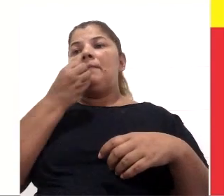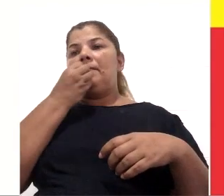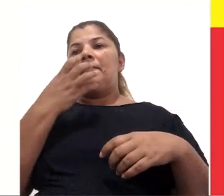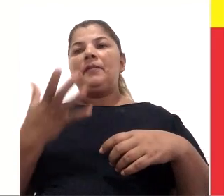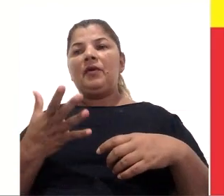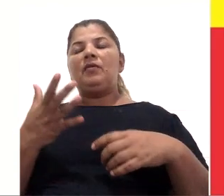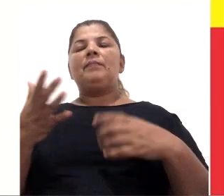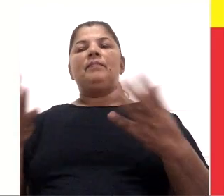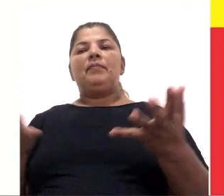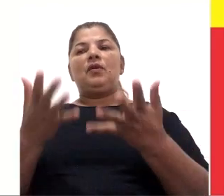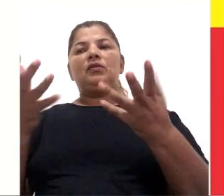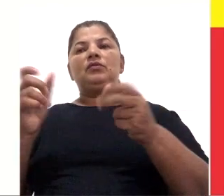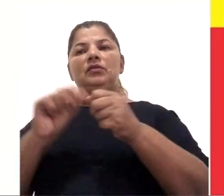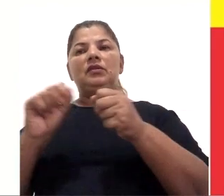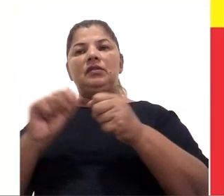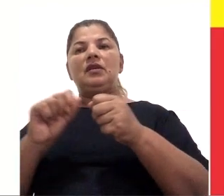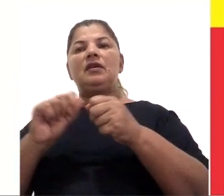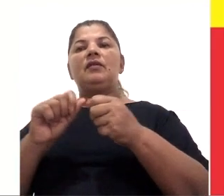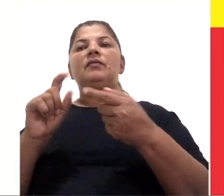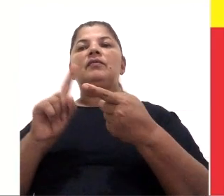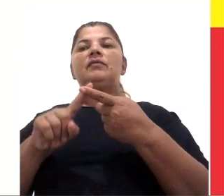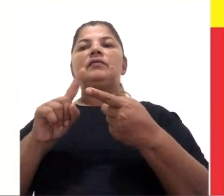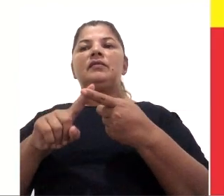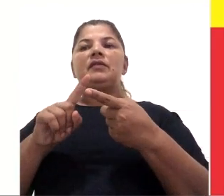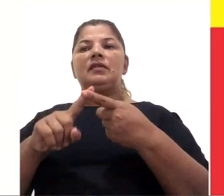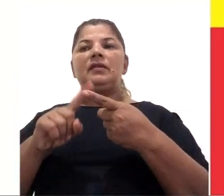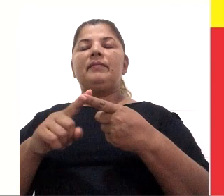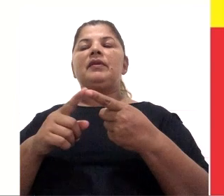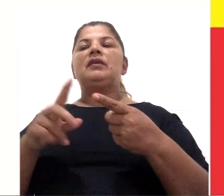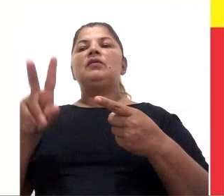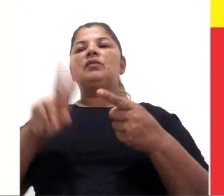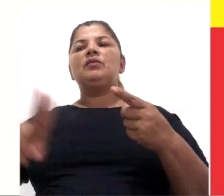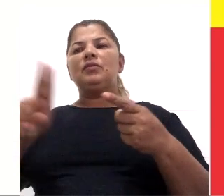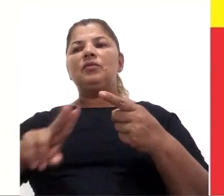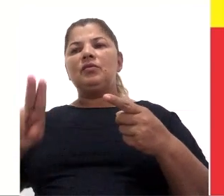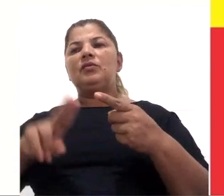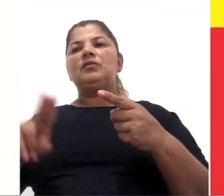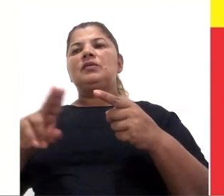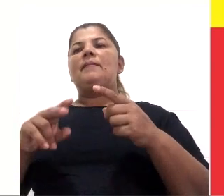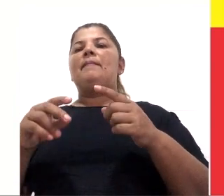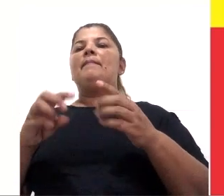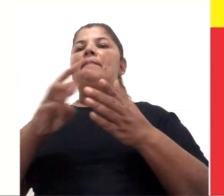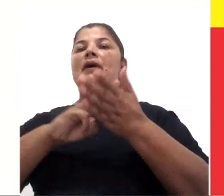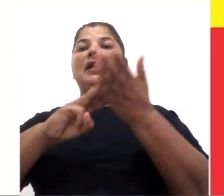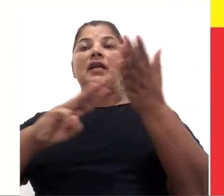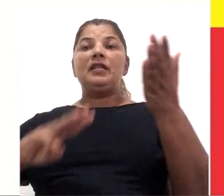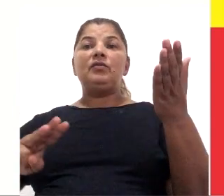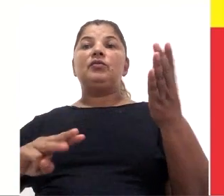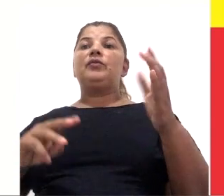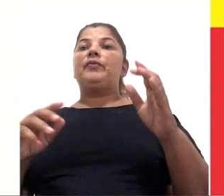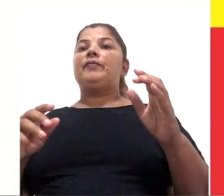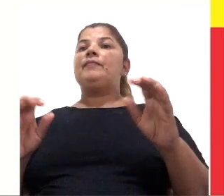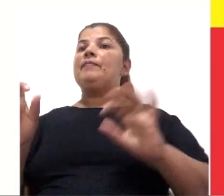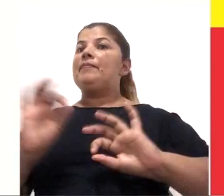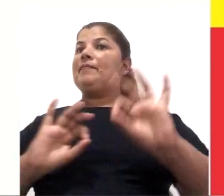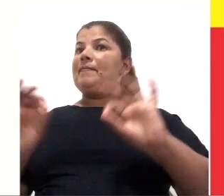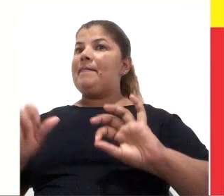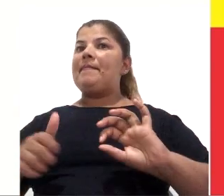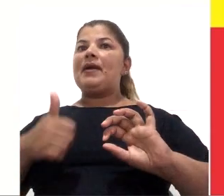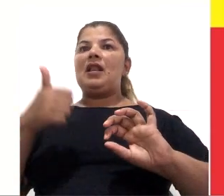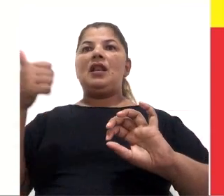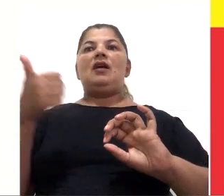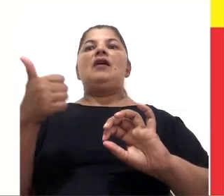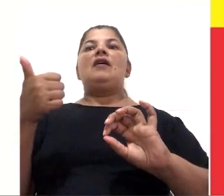qualidade na produção. A gente vai ter também a utilização de métodos de gestão à vista. Então os métodos têm que ser cada vez mais